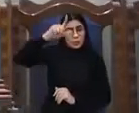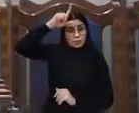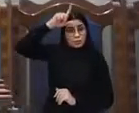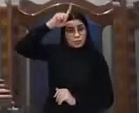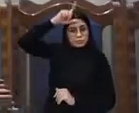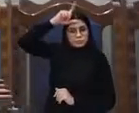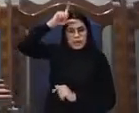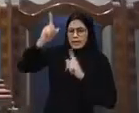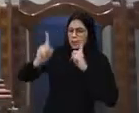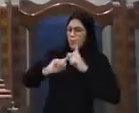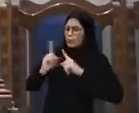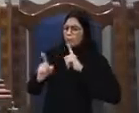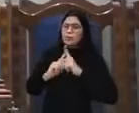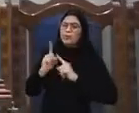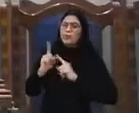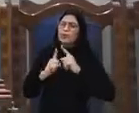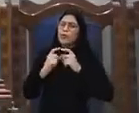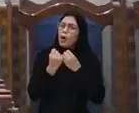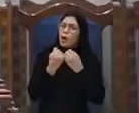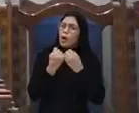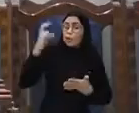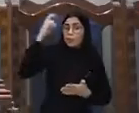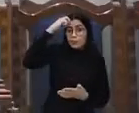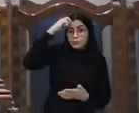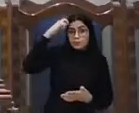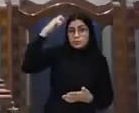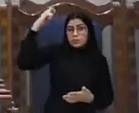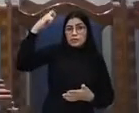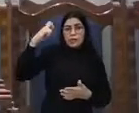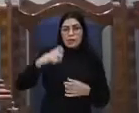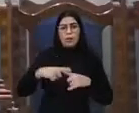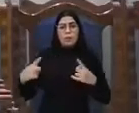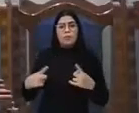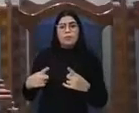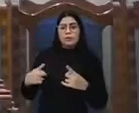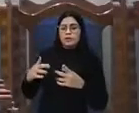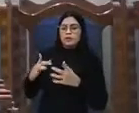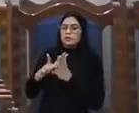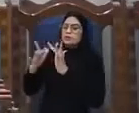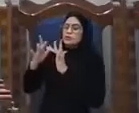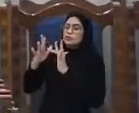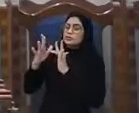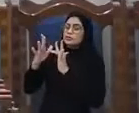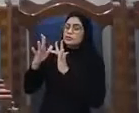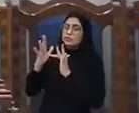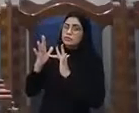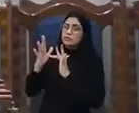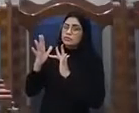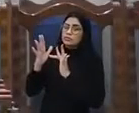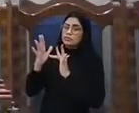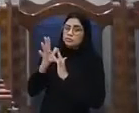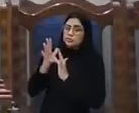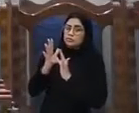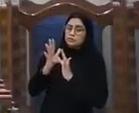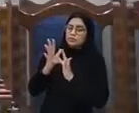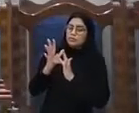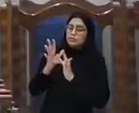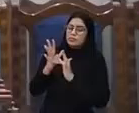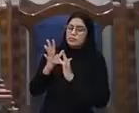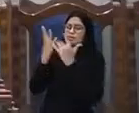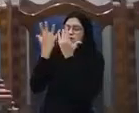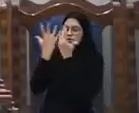autoridade em oratória, glória a Deus, mas o evangelho entrou no coração de Dionísio. Dionísio se